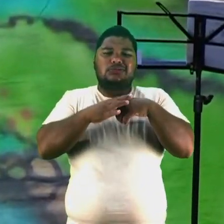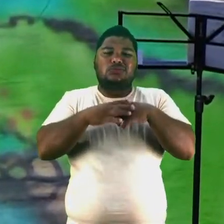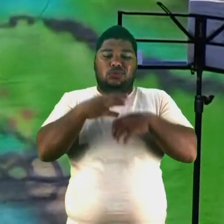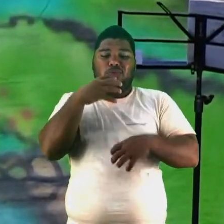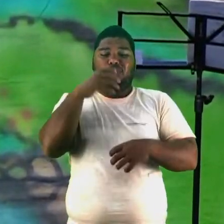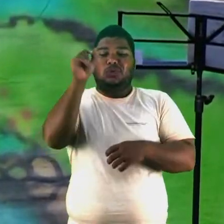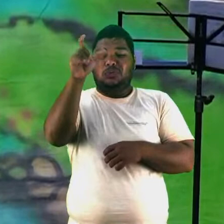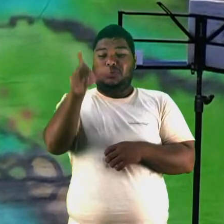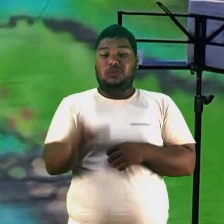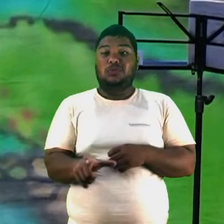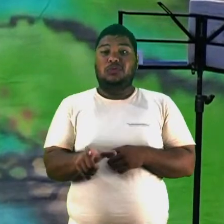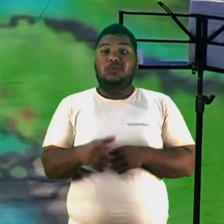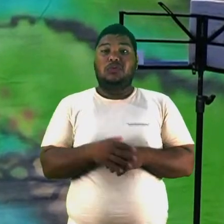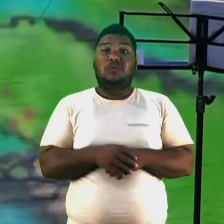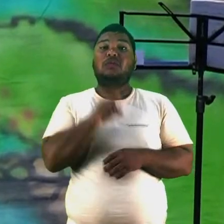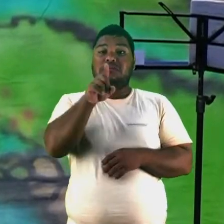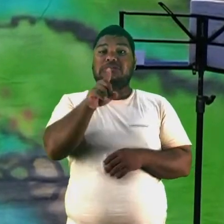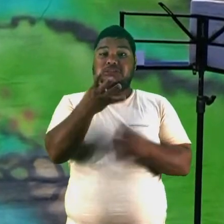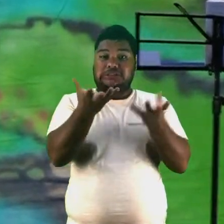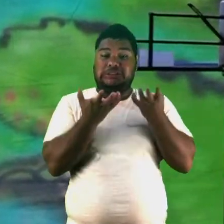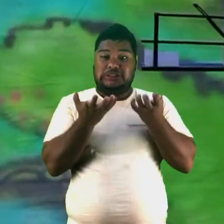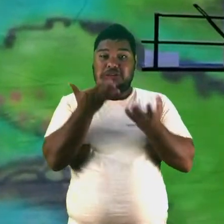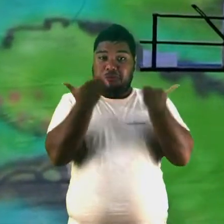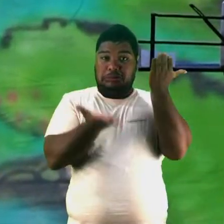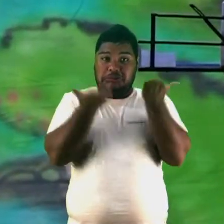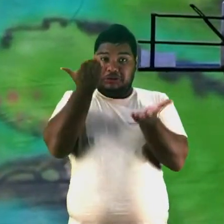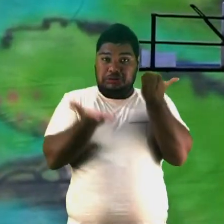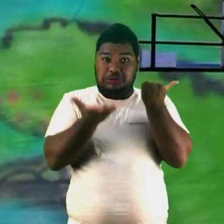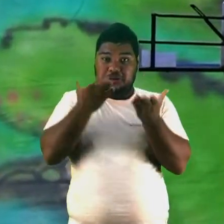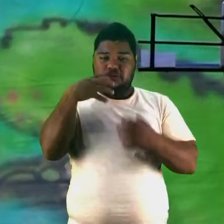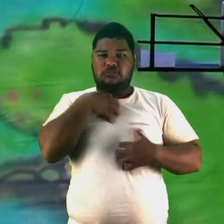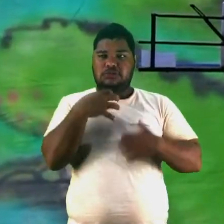Você quer buscar o equilíbrio emocional para a sua vida?